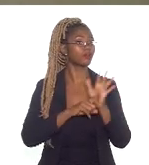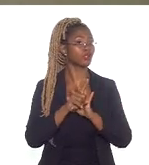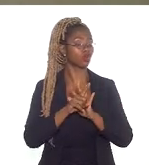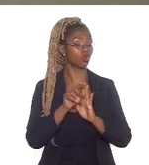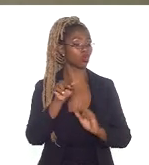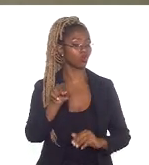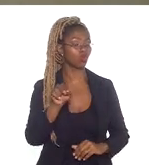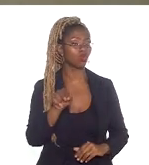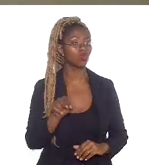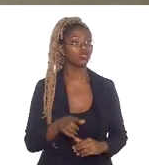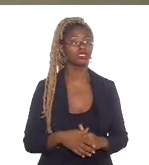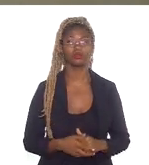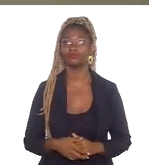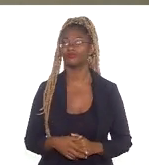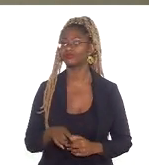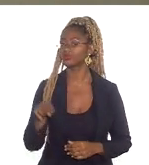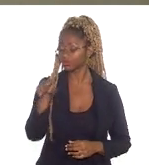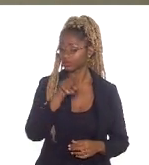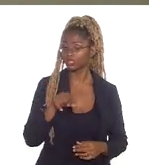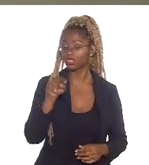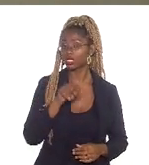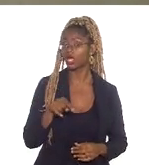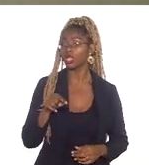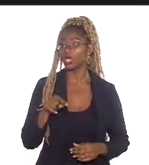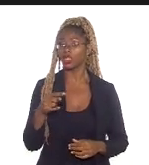que esse volume de recursos